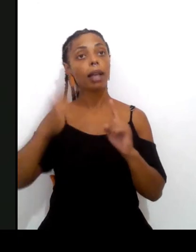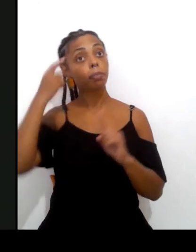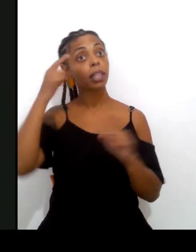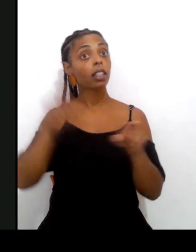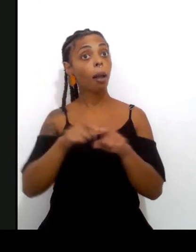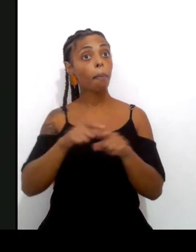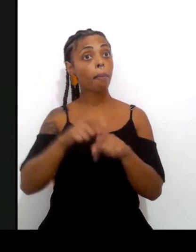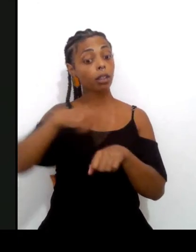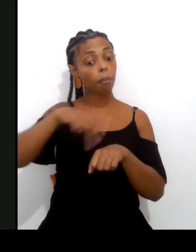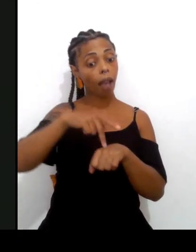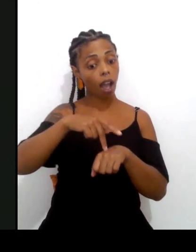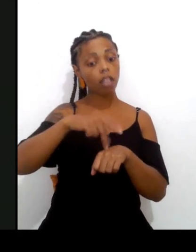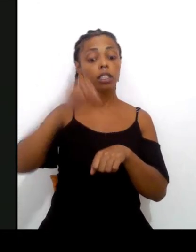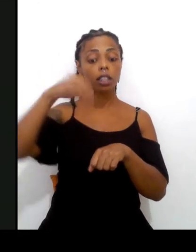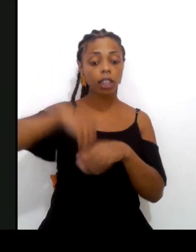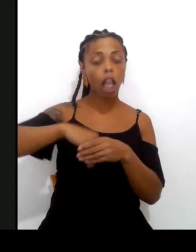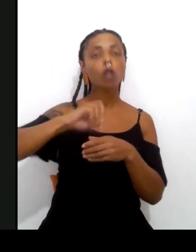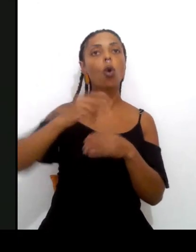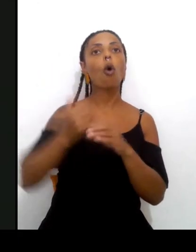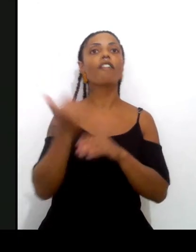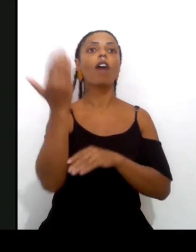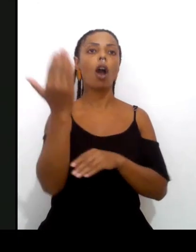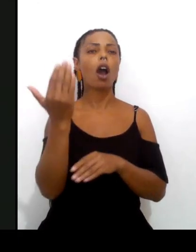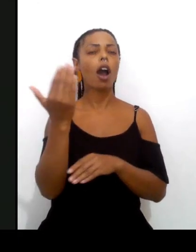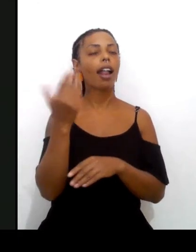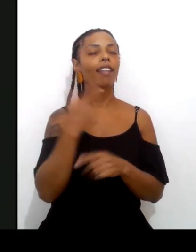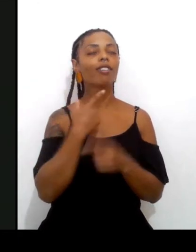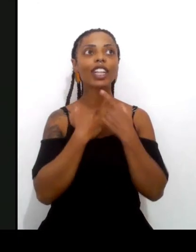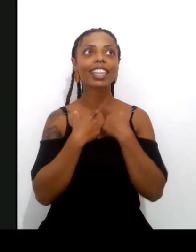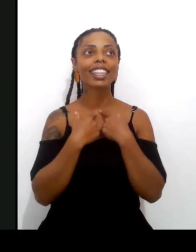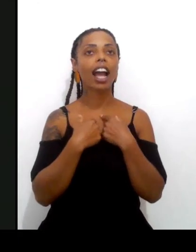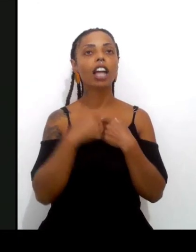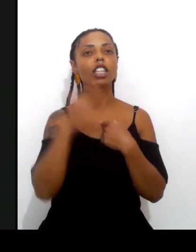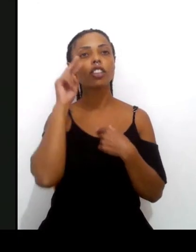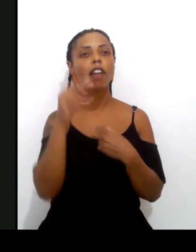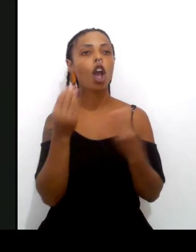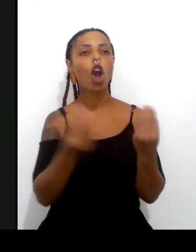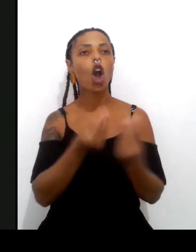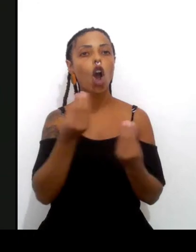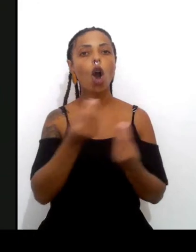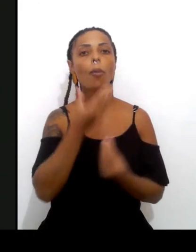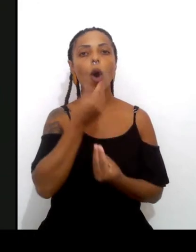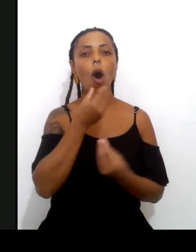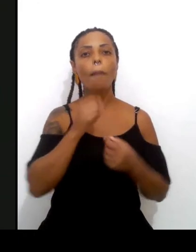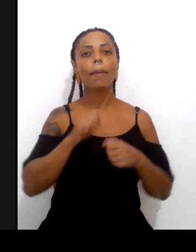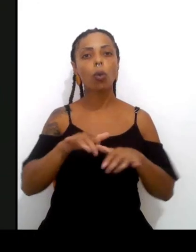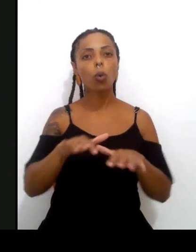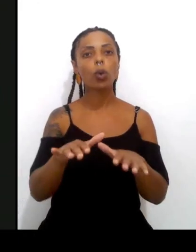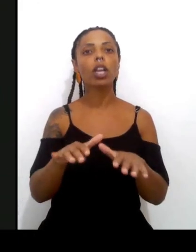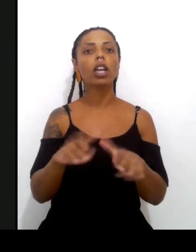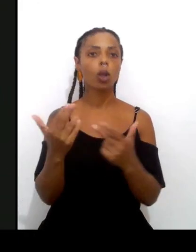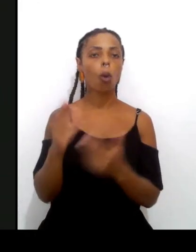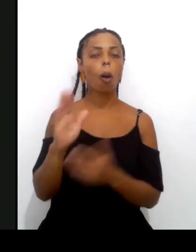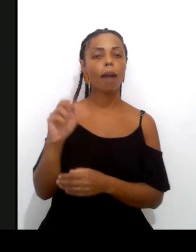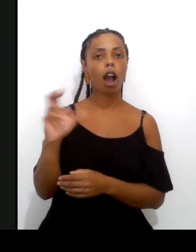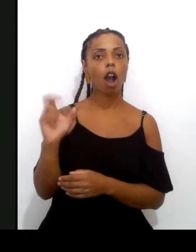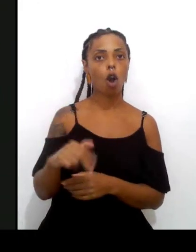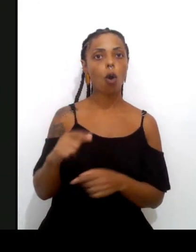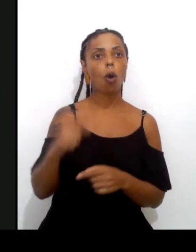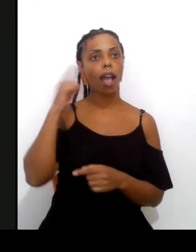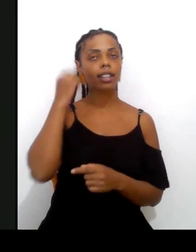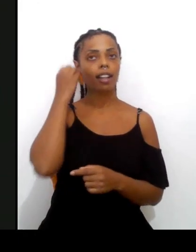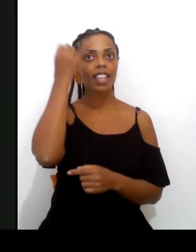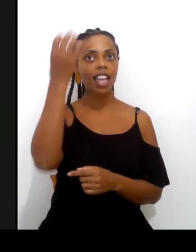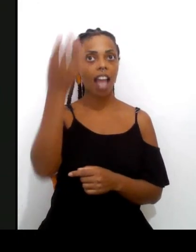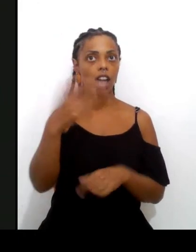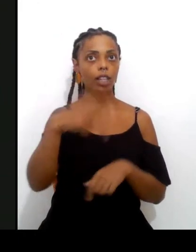é tentador olhar para essas viagens internacionais jovens squier como bacon como viagens que tivessem a ver com o desejo de